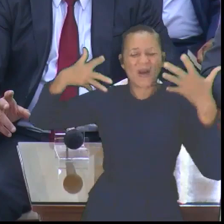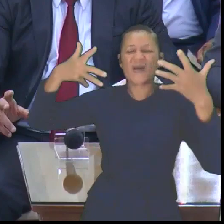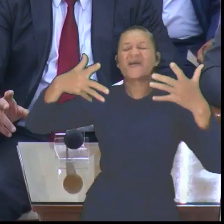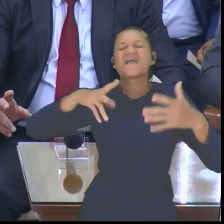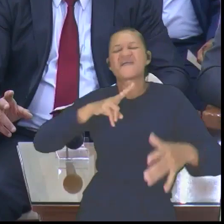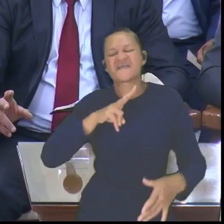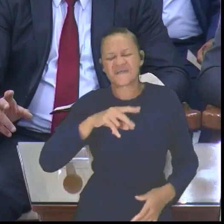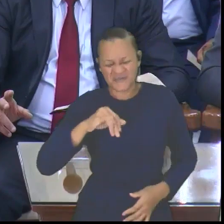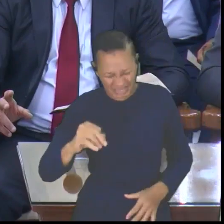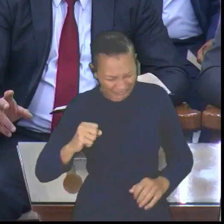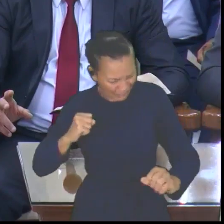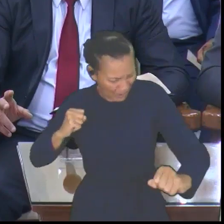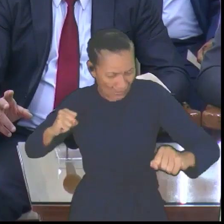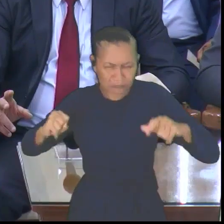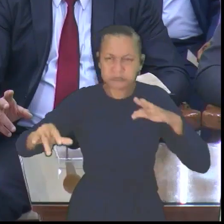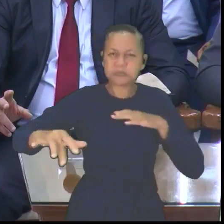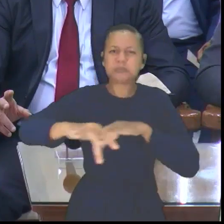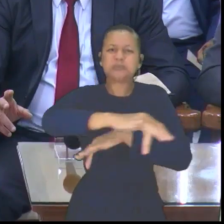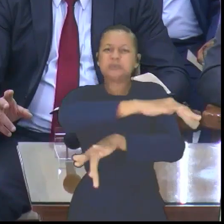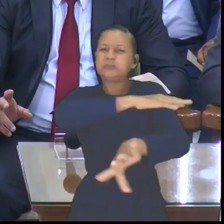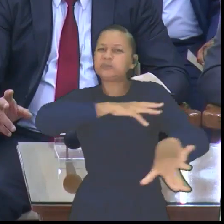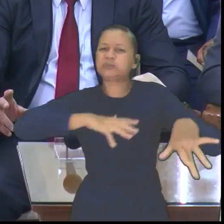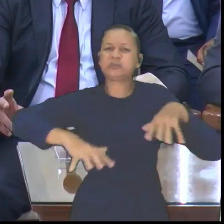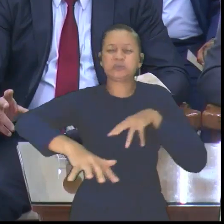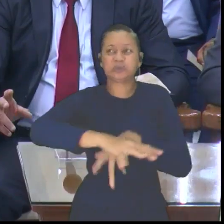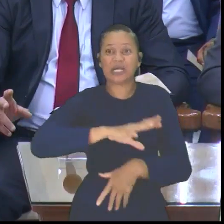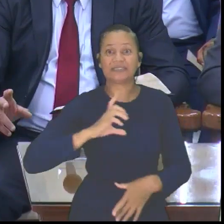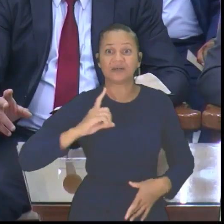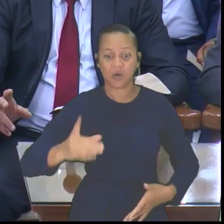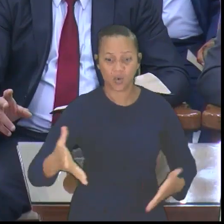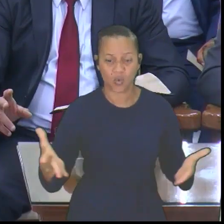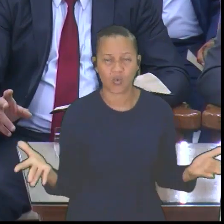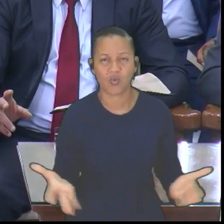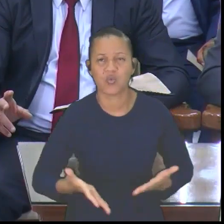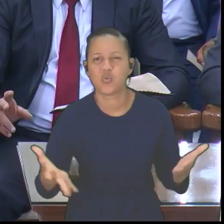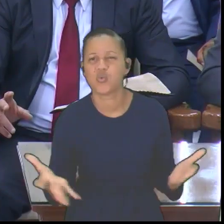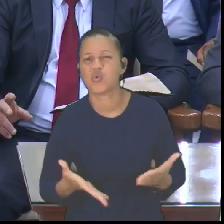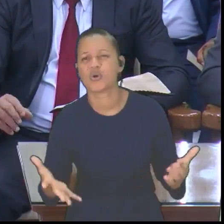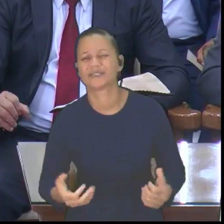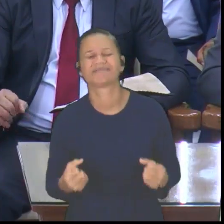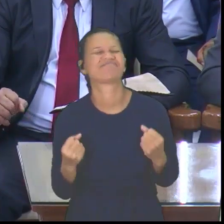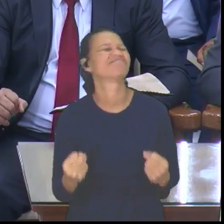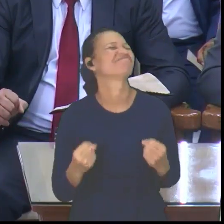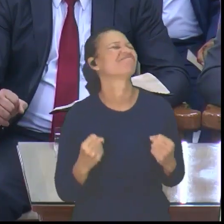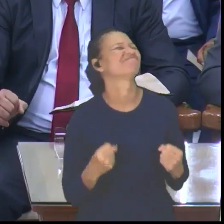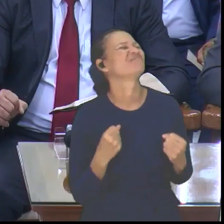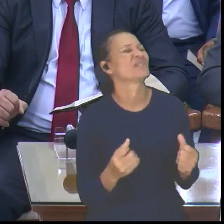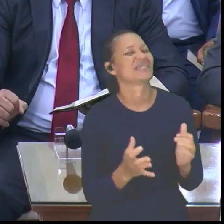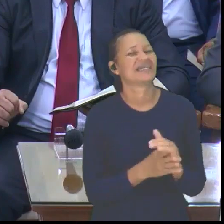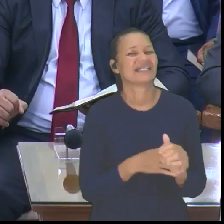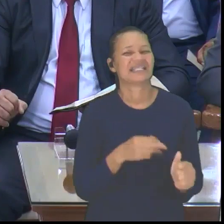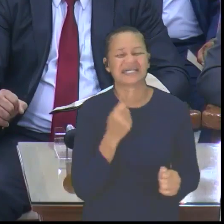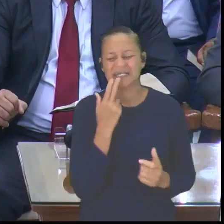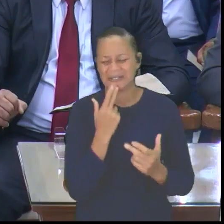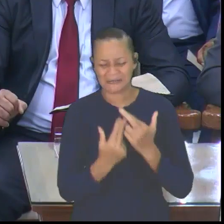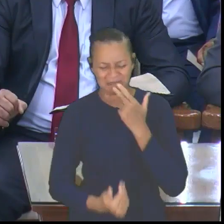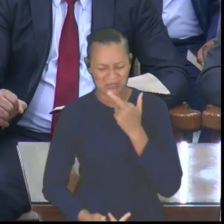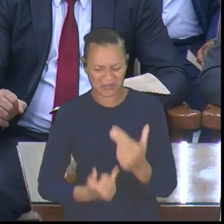Haverá uma intervenção de Deus ainda esta. Aleluia.